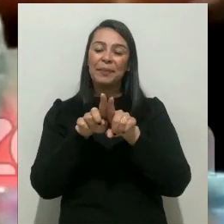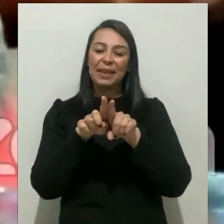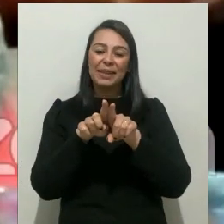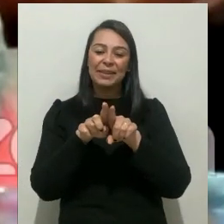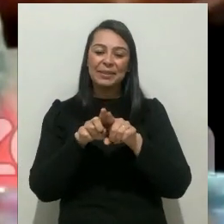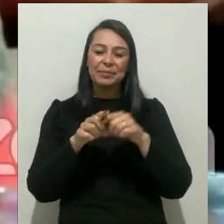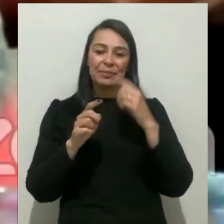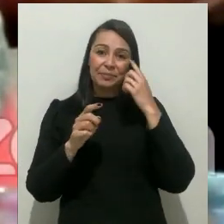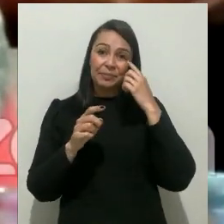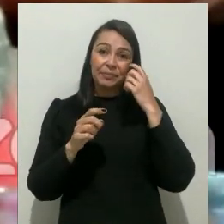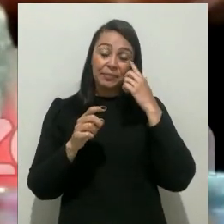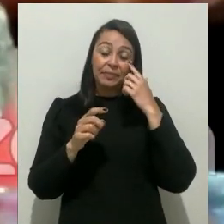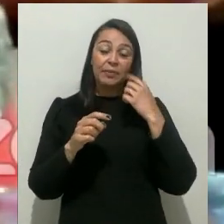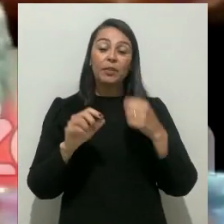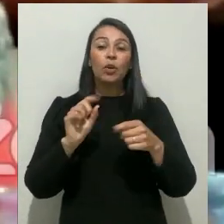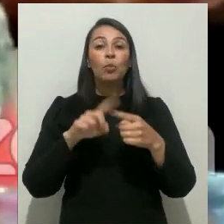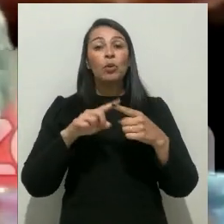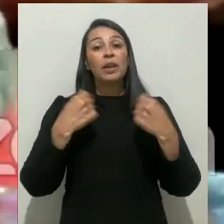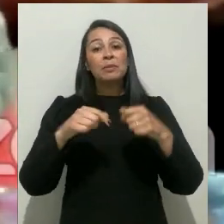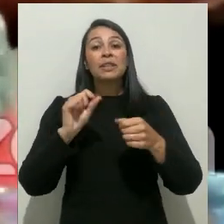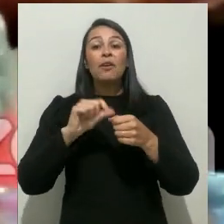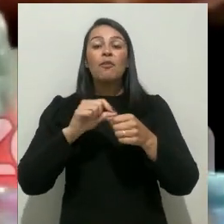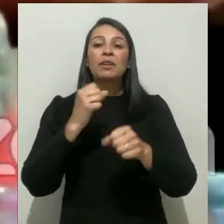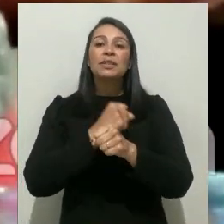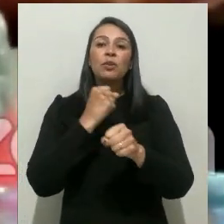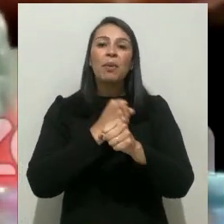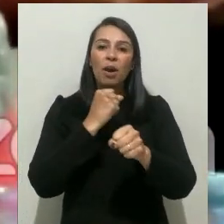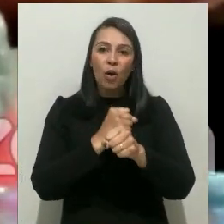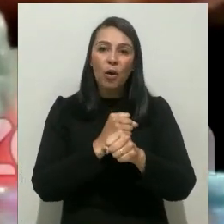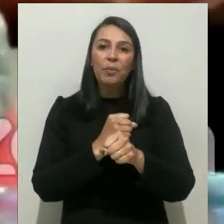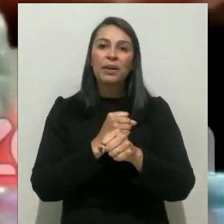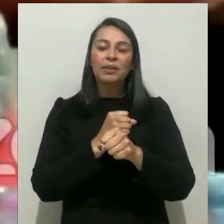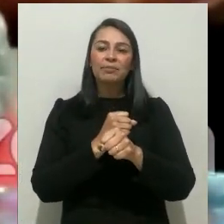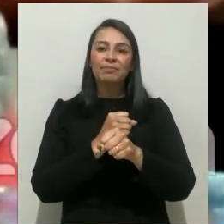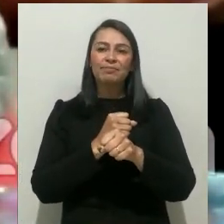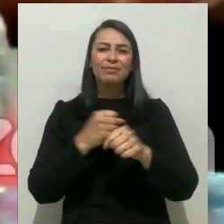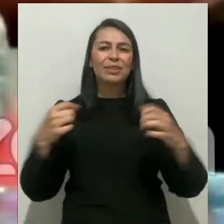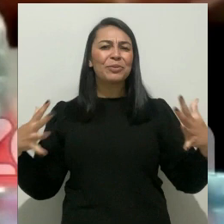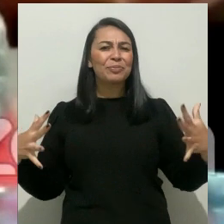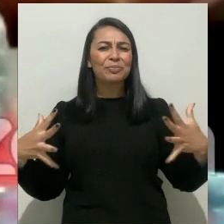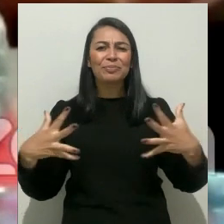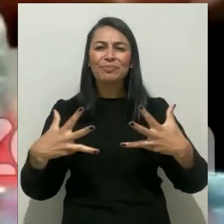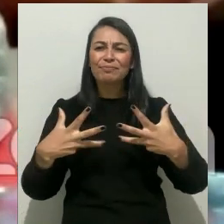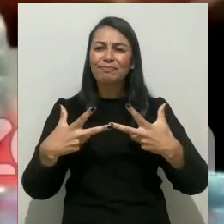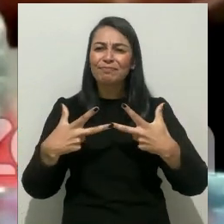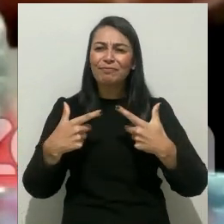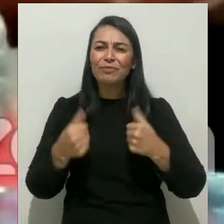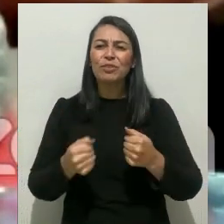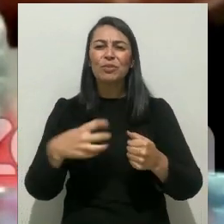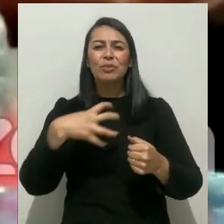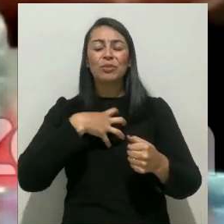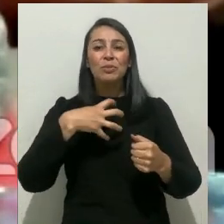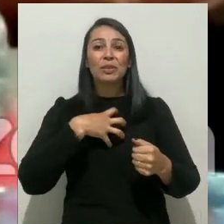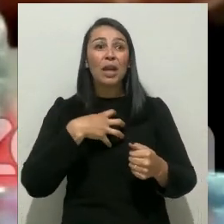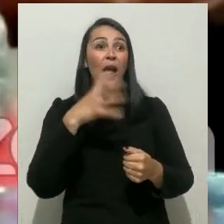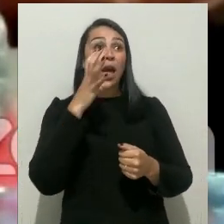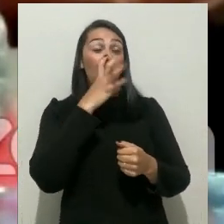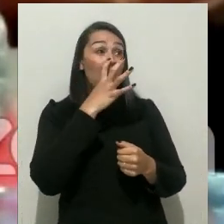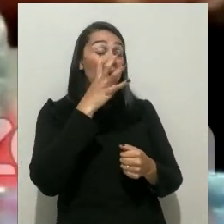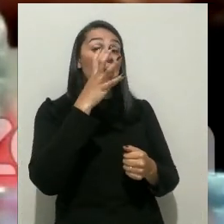eram. Então, teve que ser refeita uma obra para fazer as fundações. Né? Então, é incrível, assim, eu fico cada vez mais impressionada